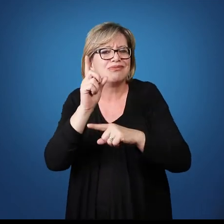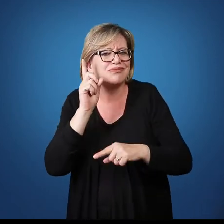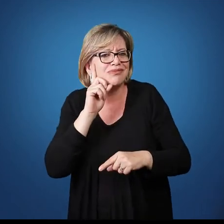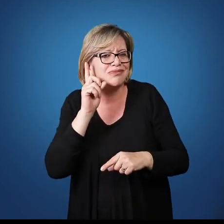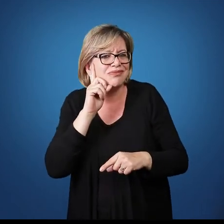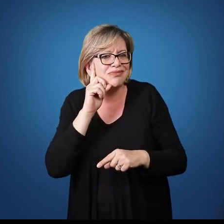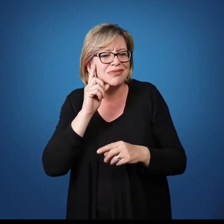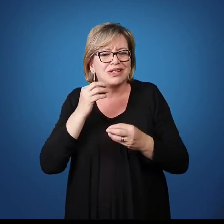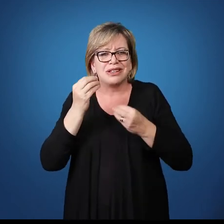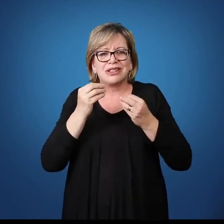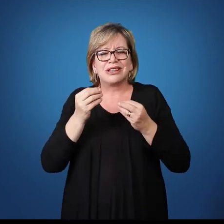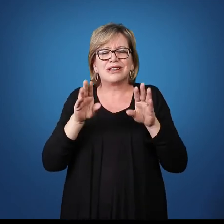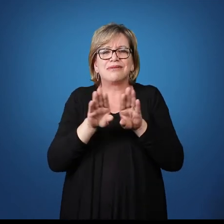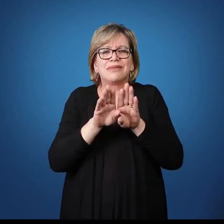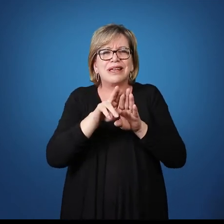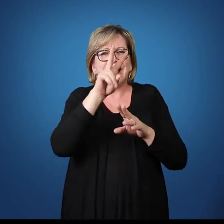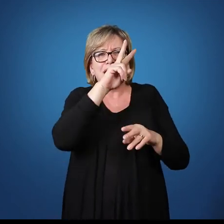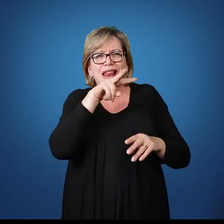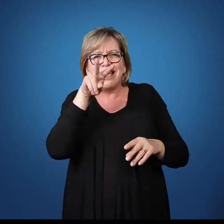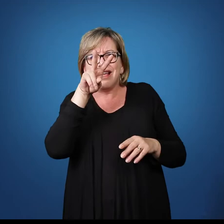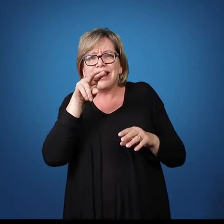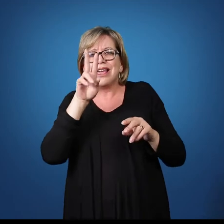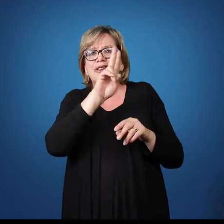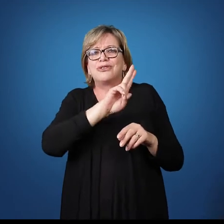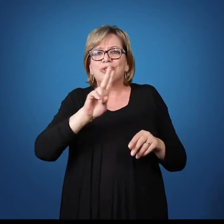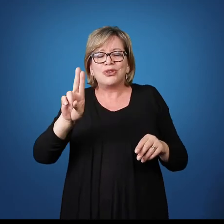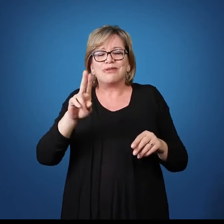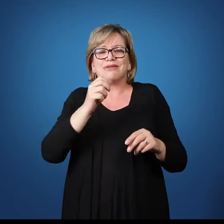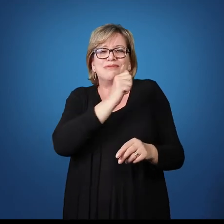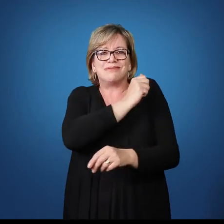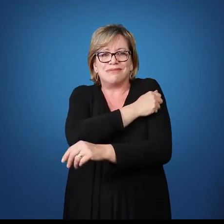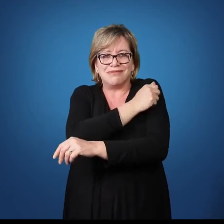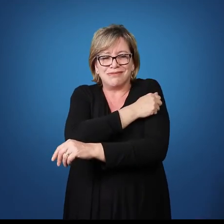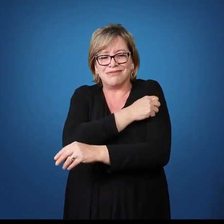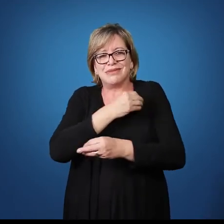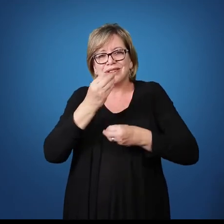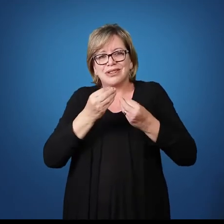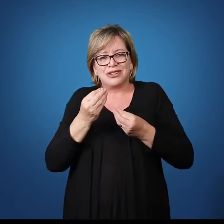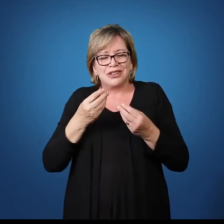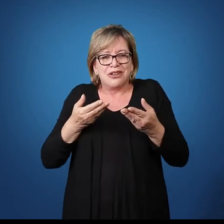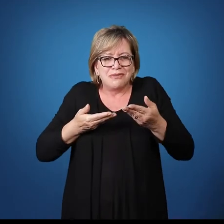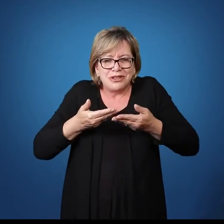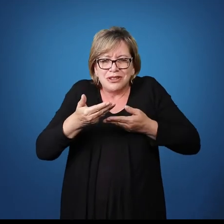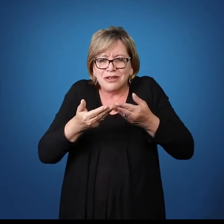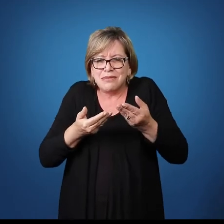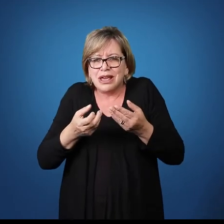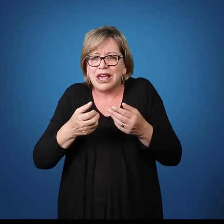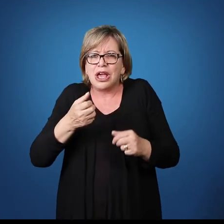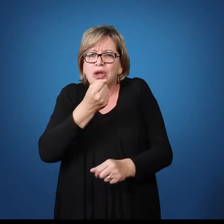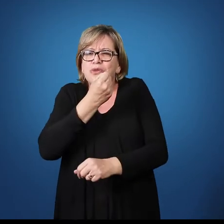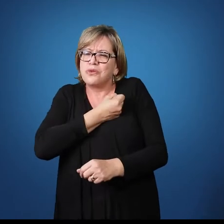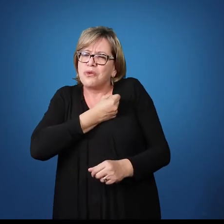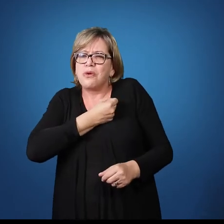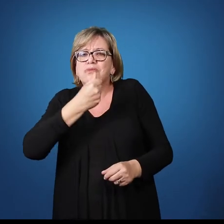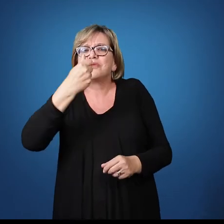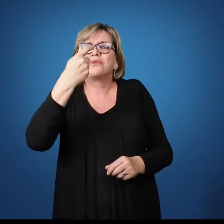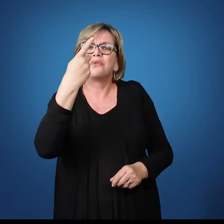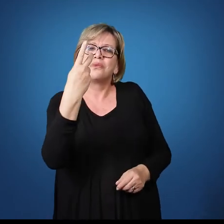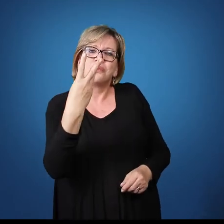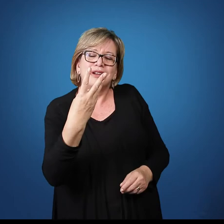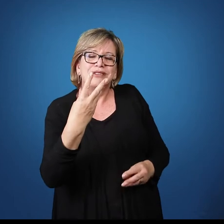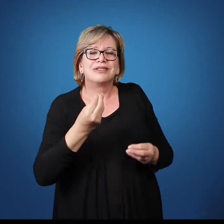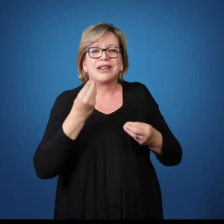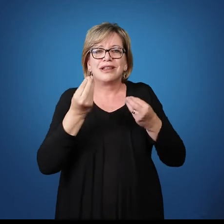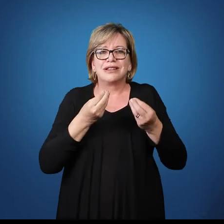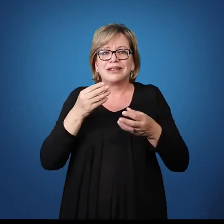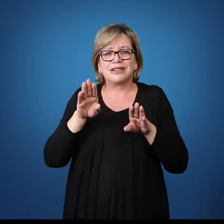dos nomes dos alunos, a leitura dos números, a relação, né, da quantidade com eles,